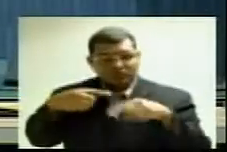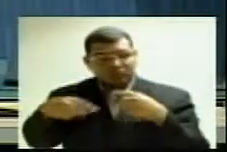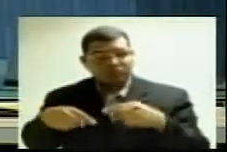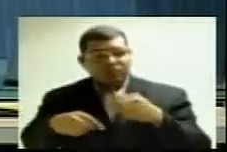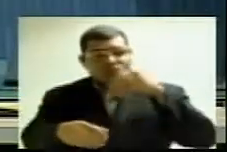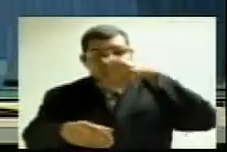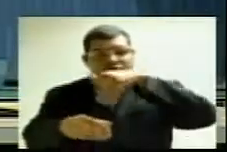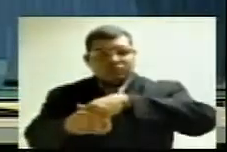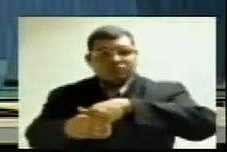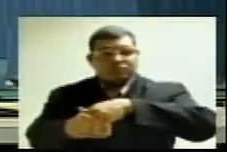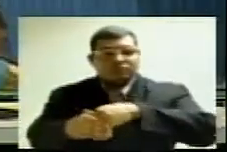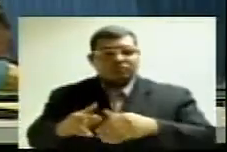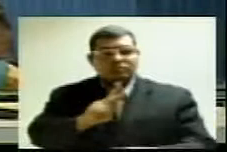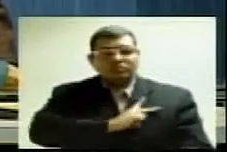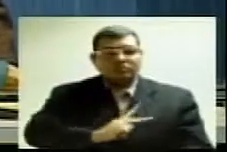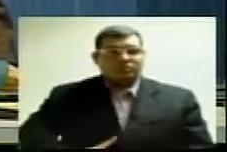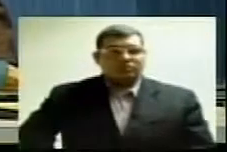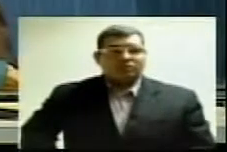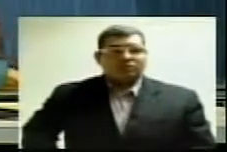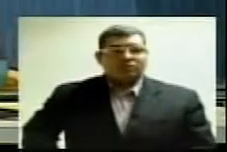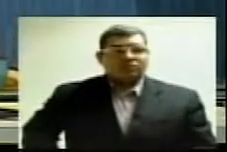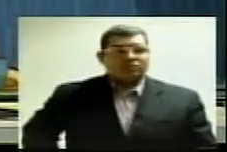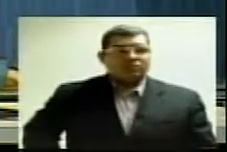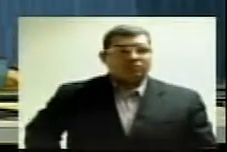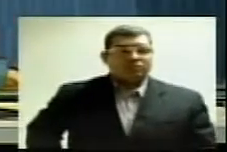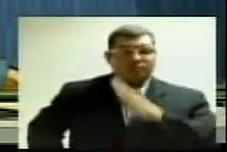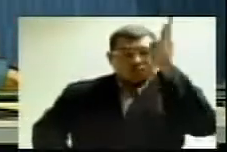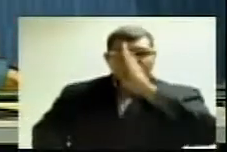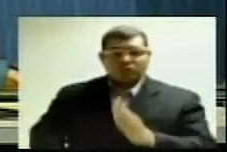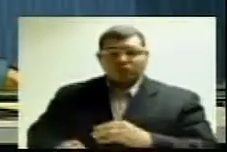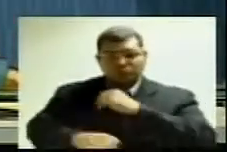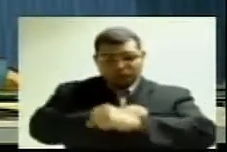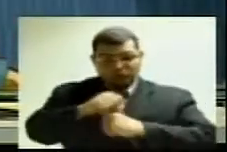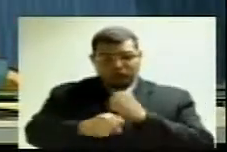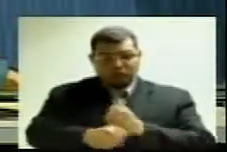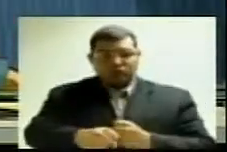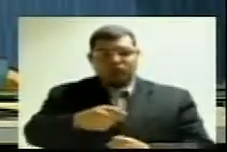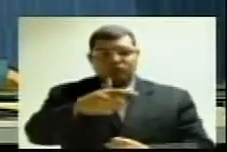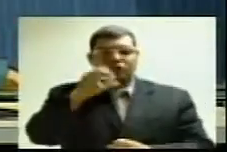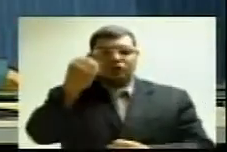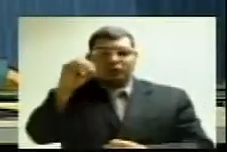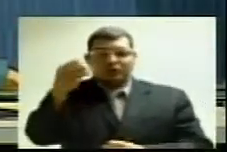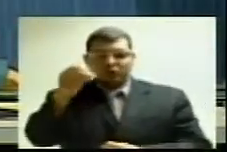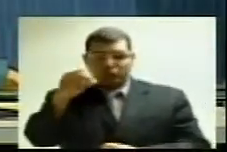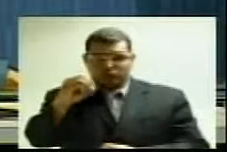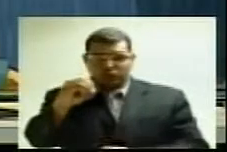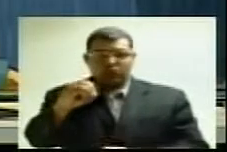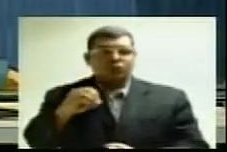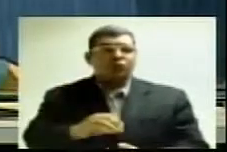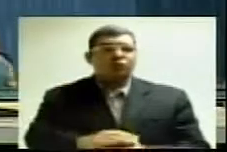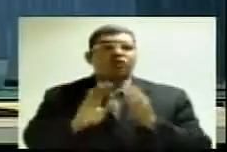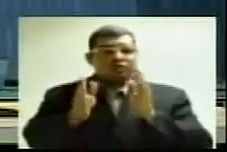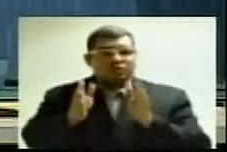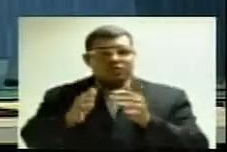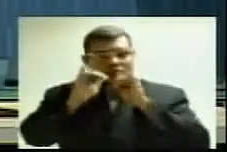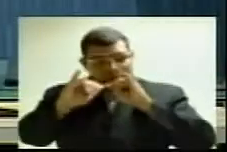disputará as eleições presidenciais em 2014, em outubro do corrente ano.